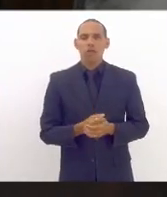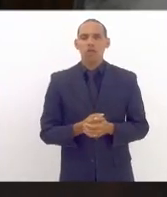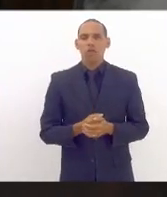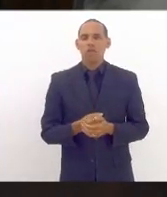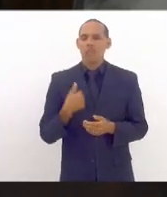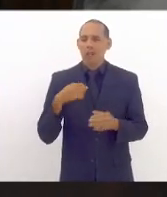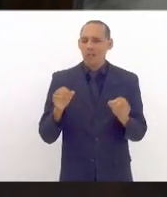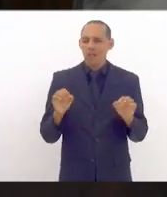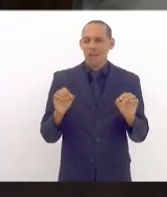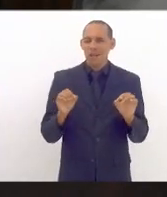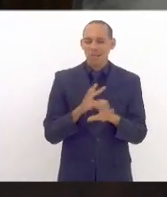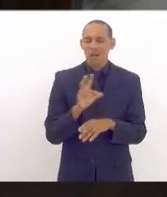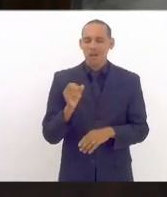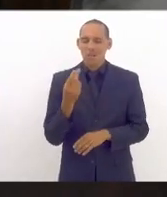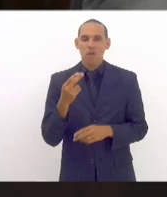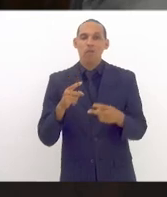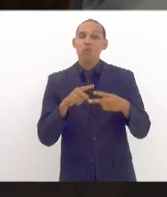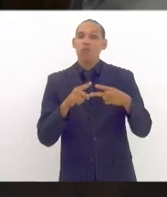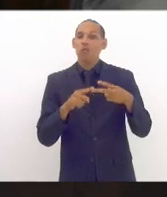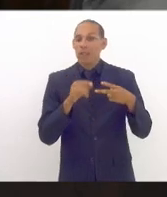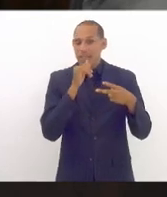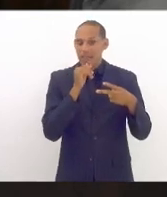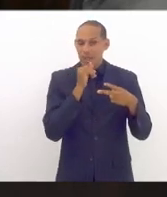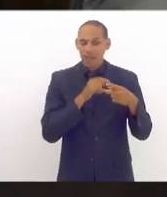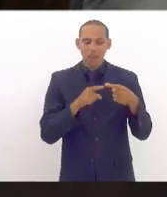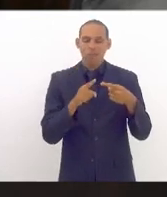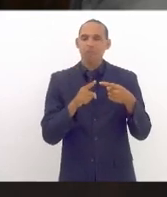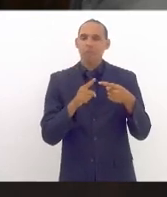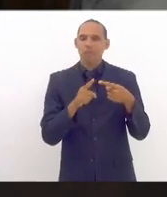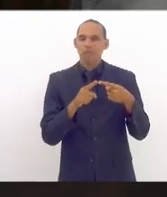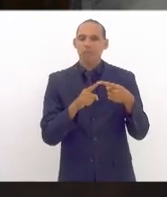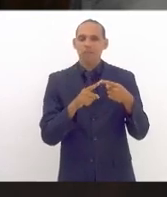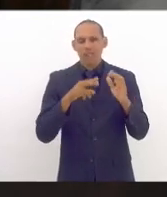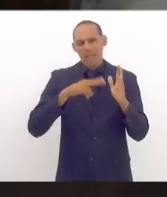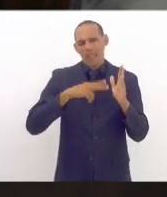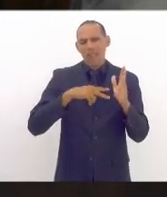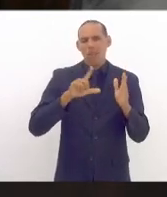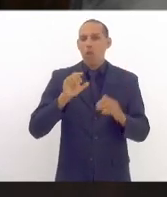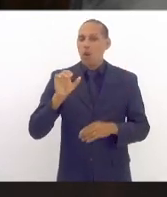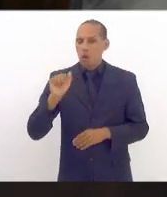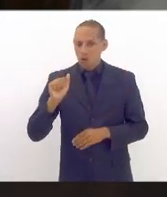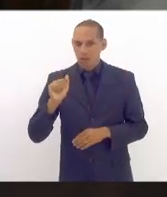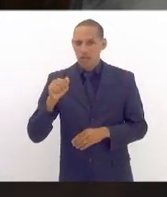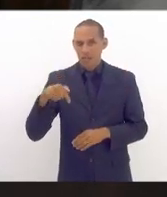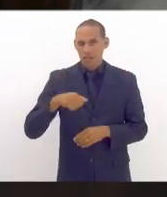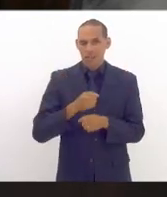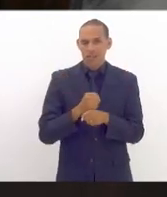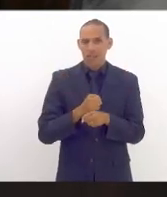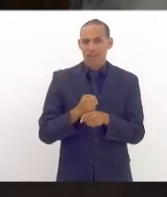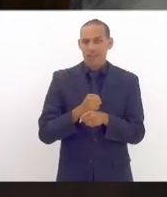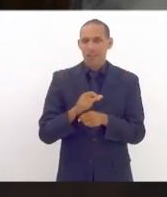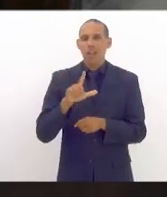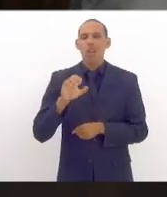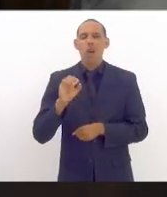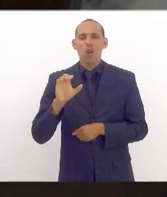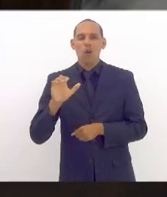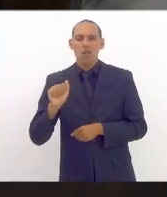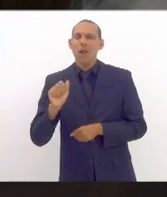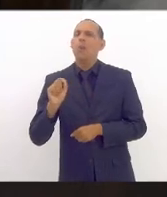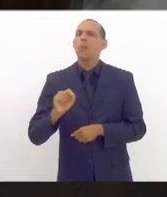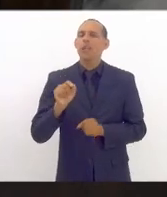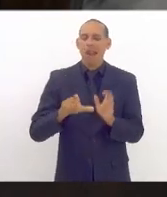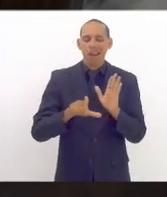vou acabar só dois exemplos mais quem leu a lua desse ano Lou é leite